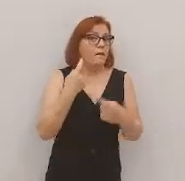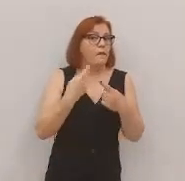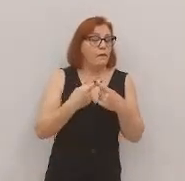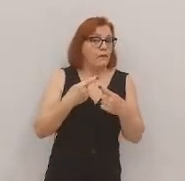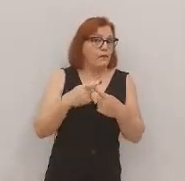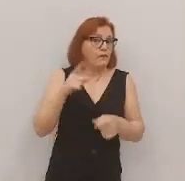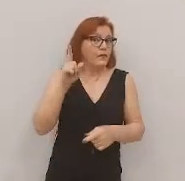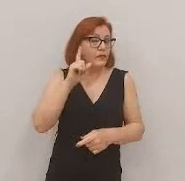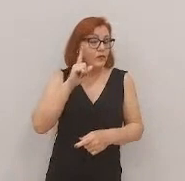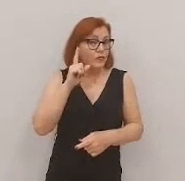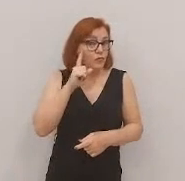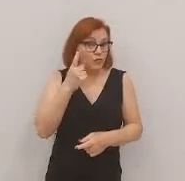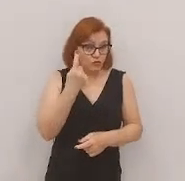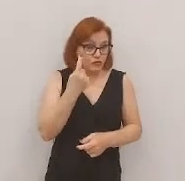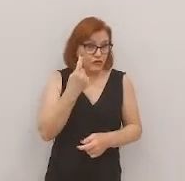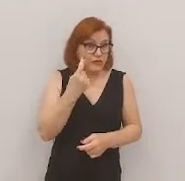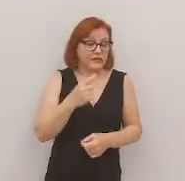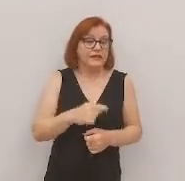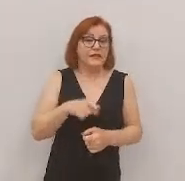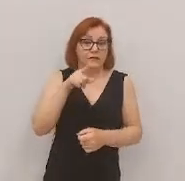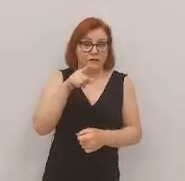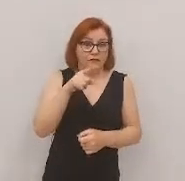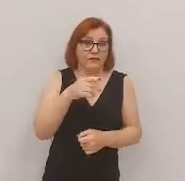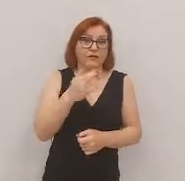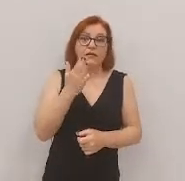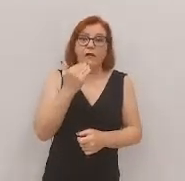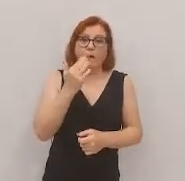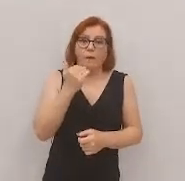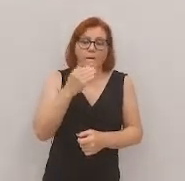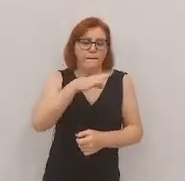dela comeres, certamente